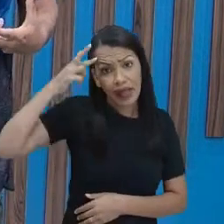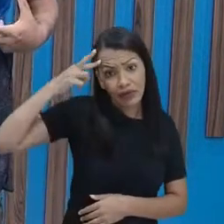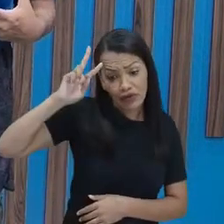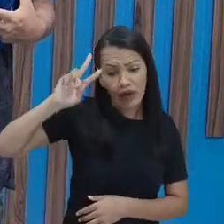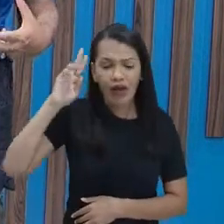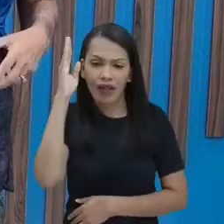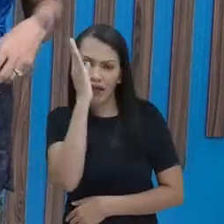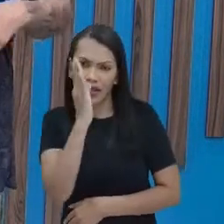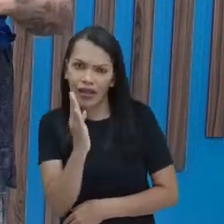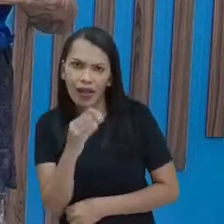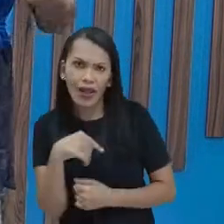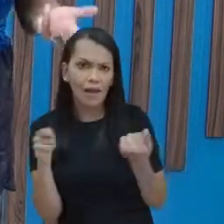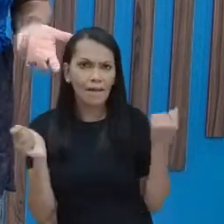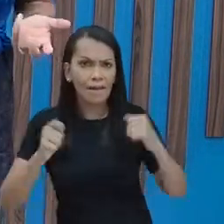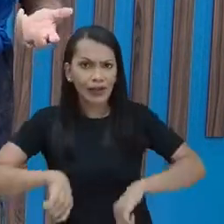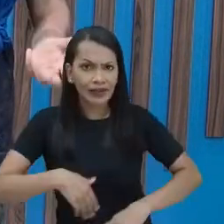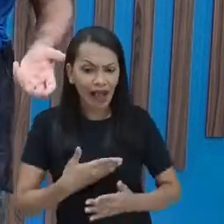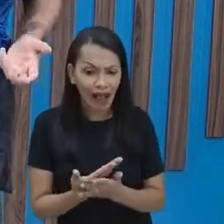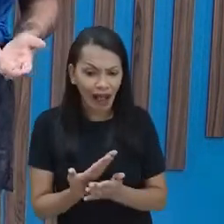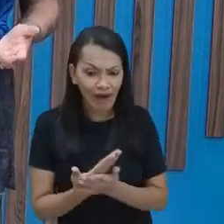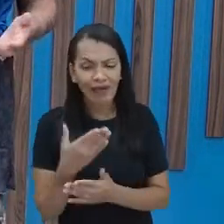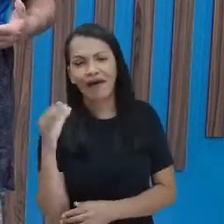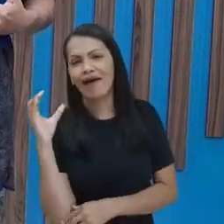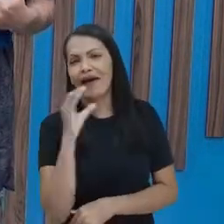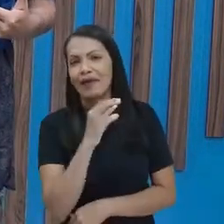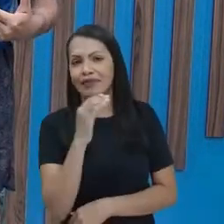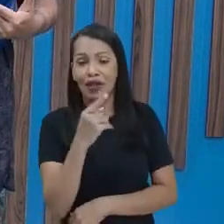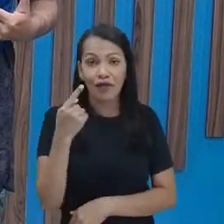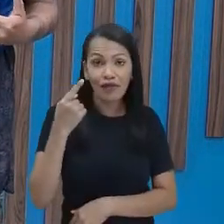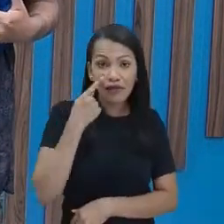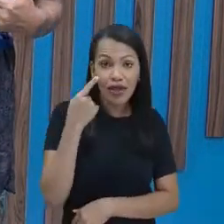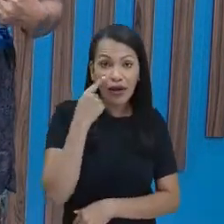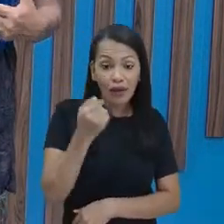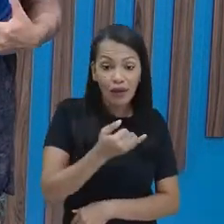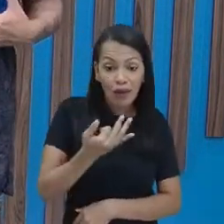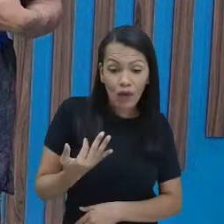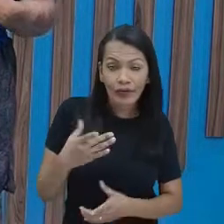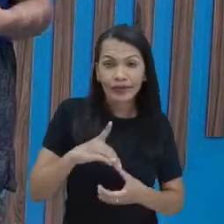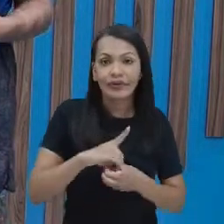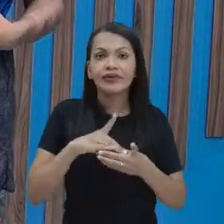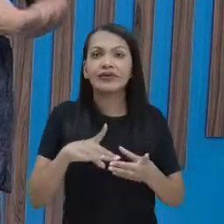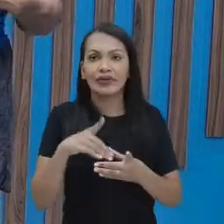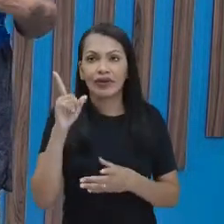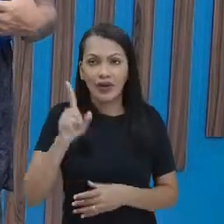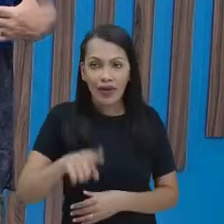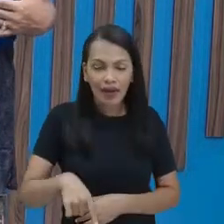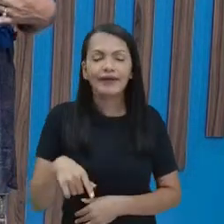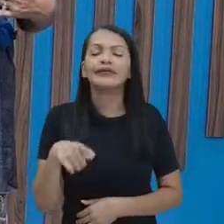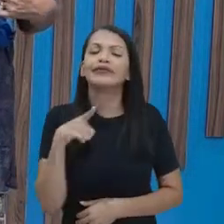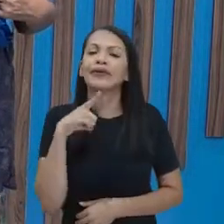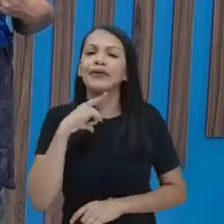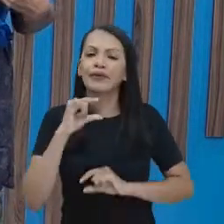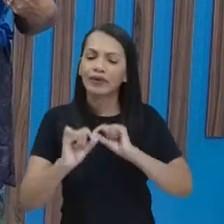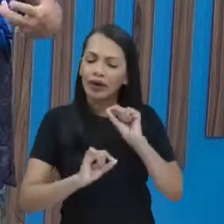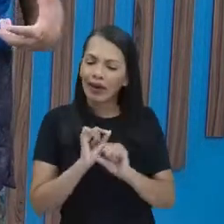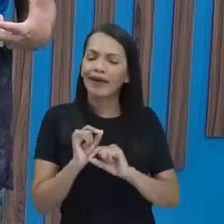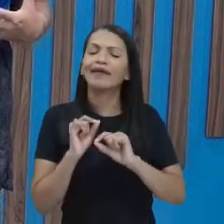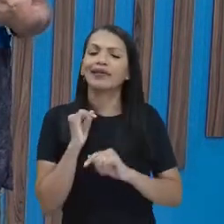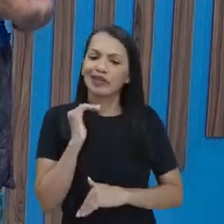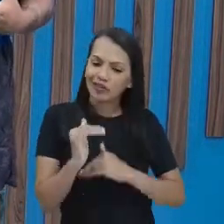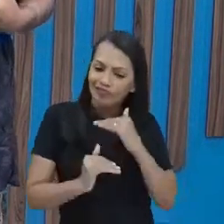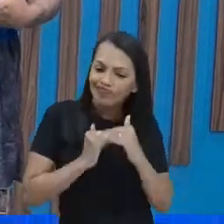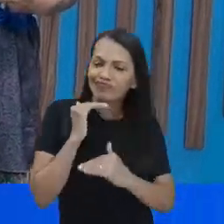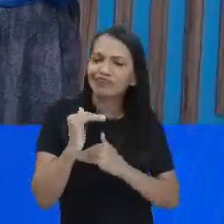Brasil. Não é algo que a gente possa ver numa aula tão rápida. Mas a gente vê o quanto que essa democracia do dia a dia, ela tem que ser cada vez